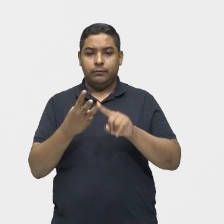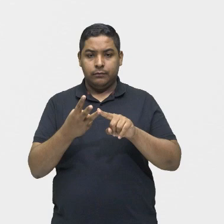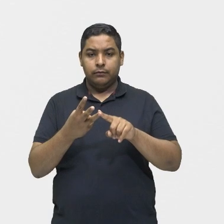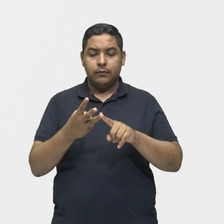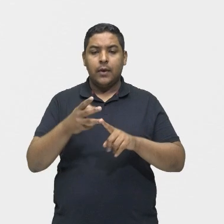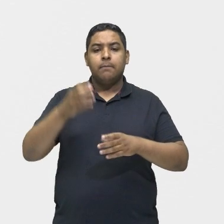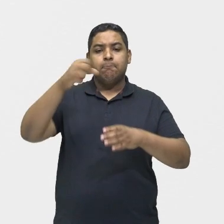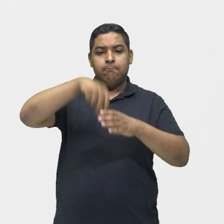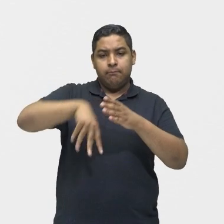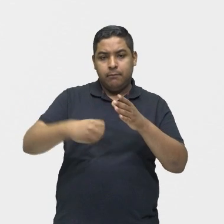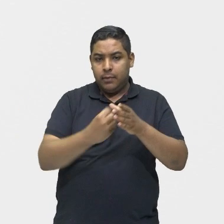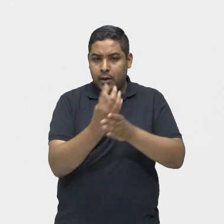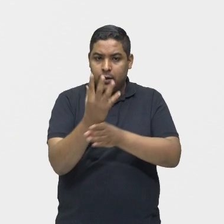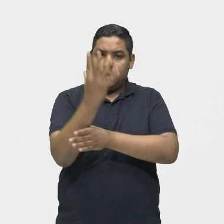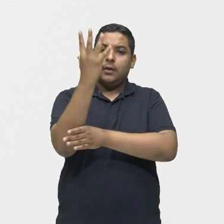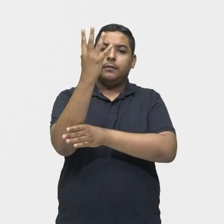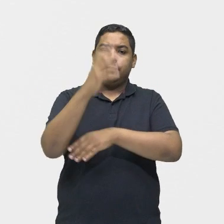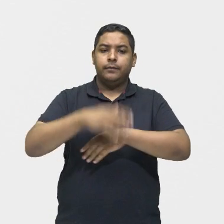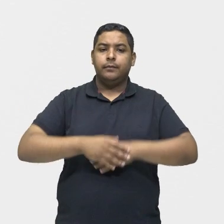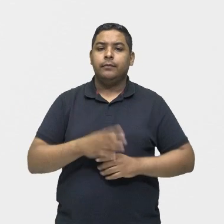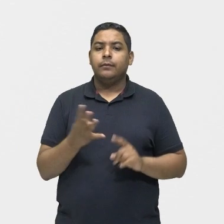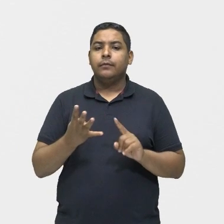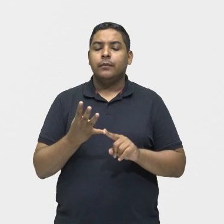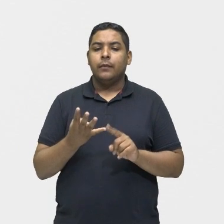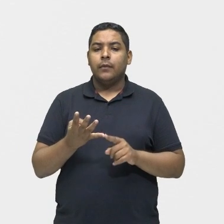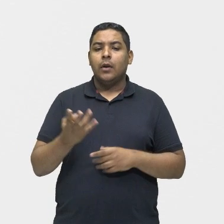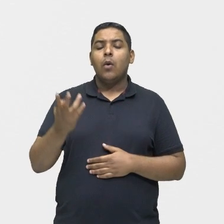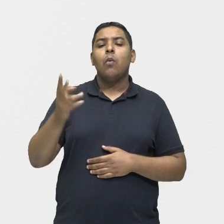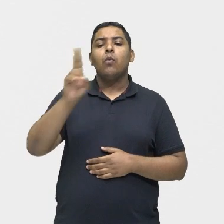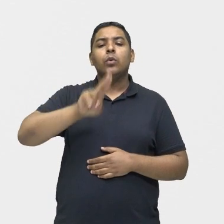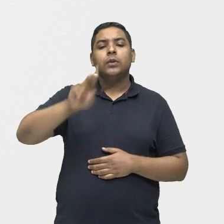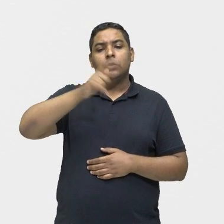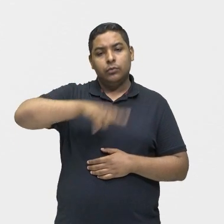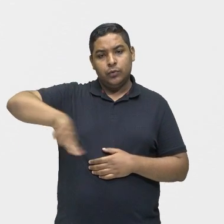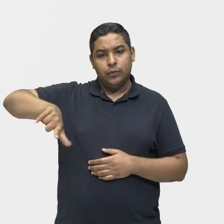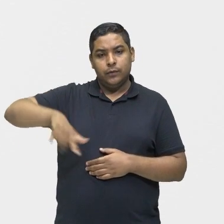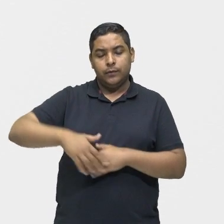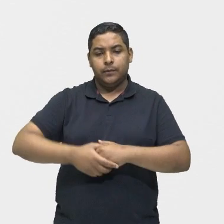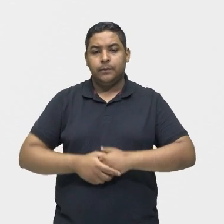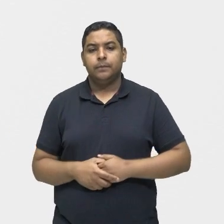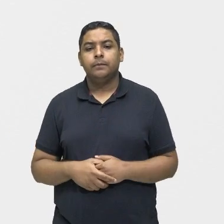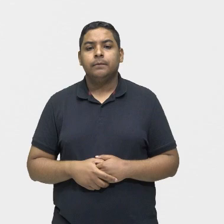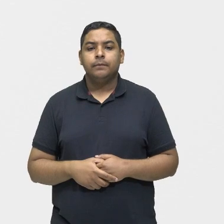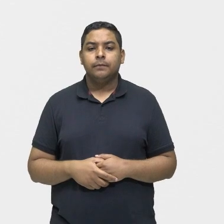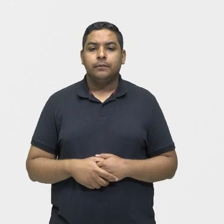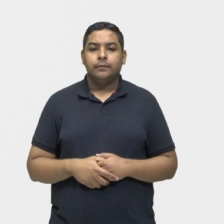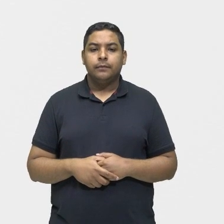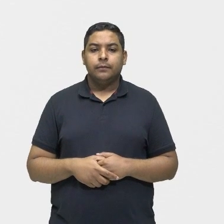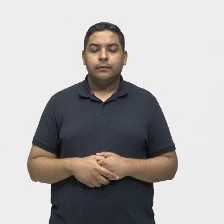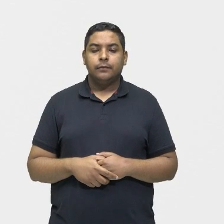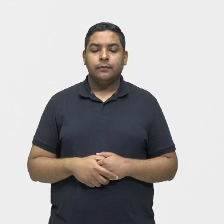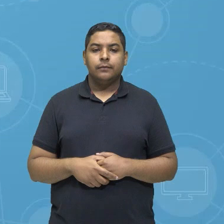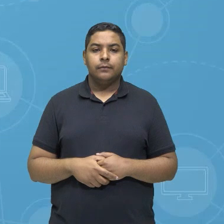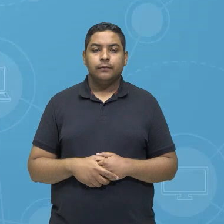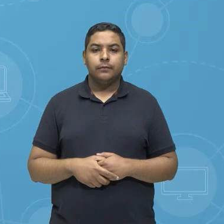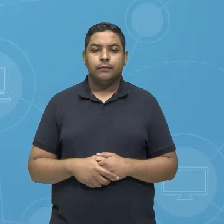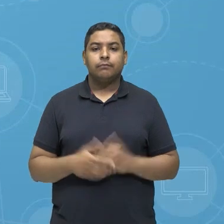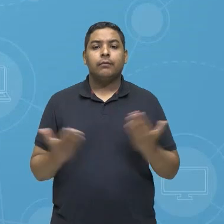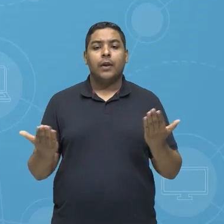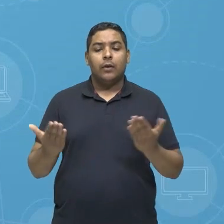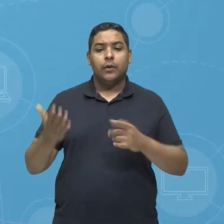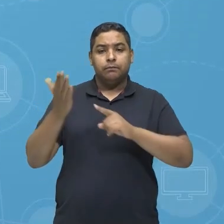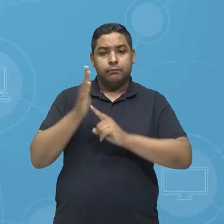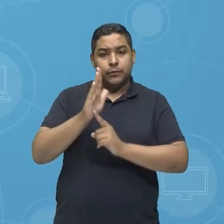é plantar, e to reuse, que é reutilizar. Tá certo, gente? Agora eu vou mostrar para vocês aí um